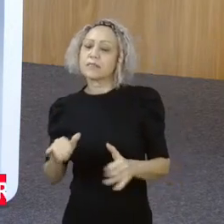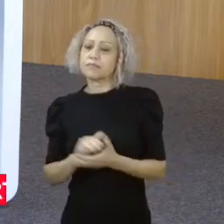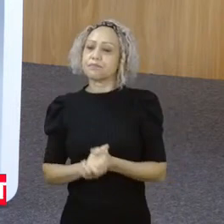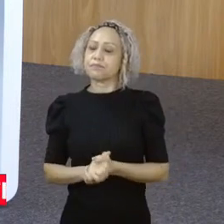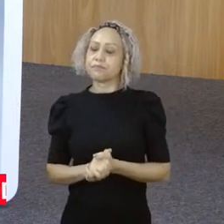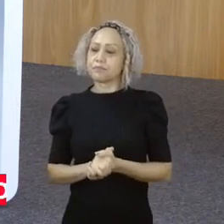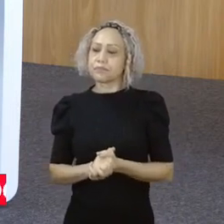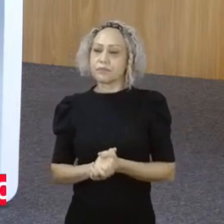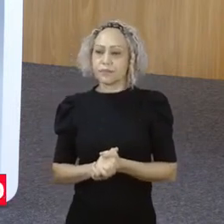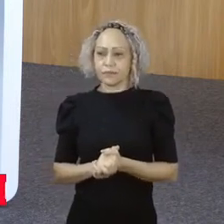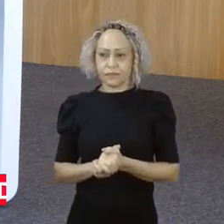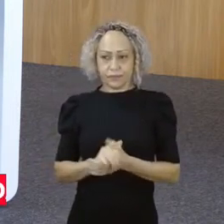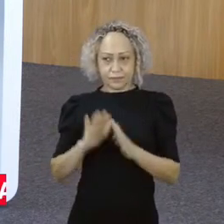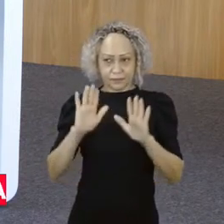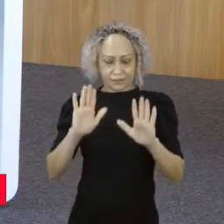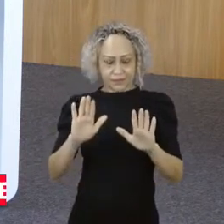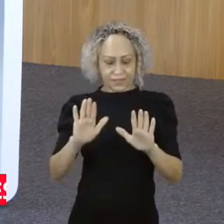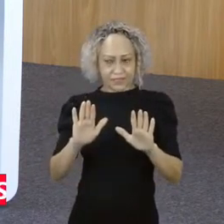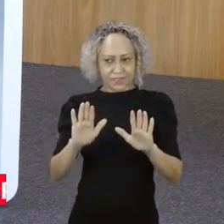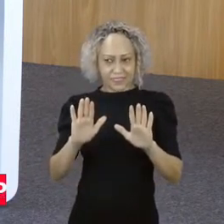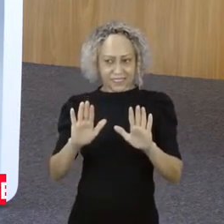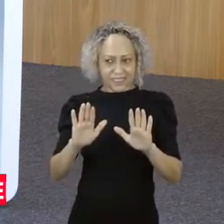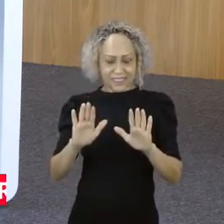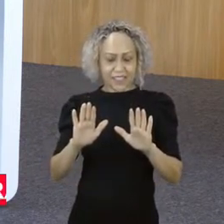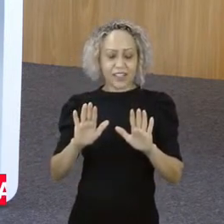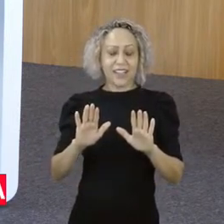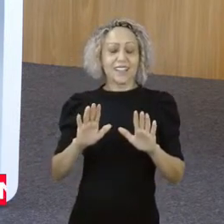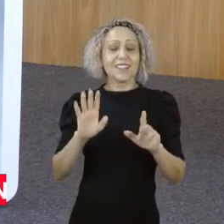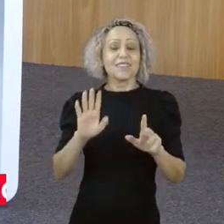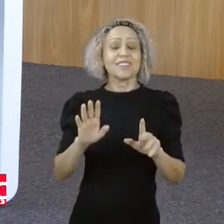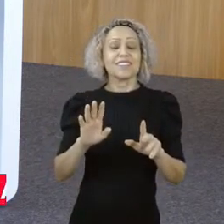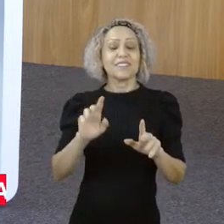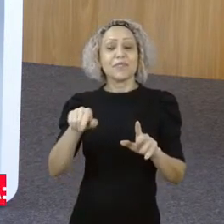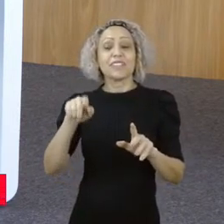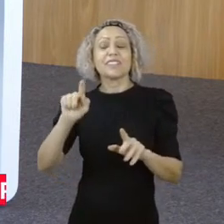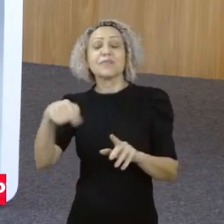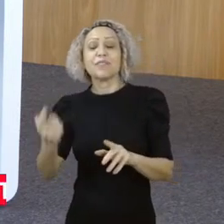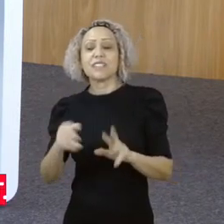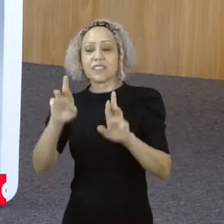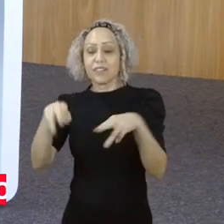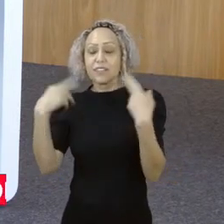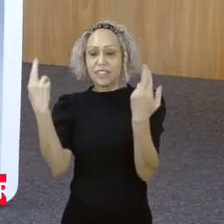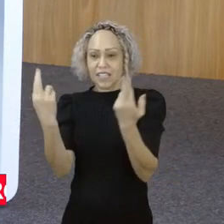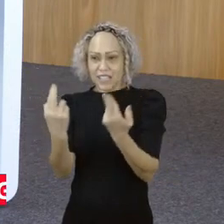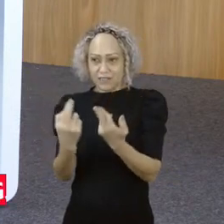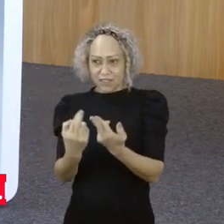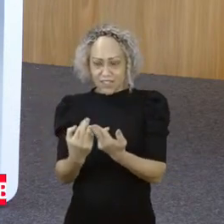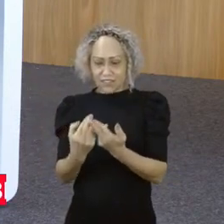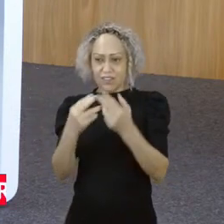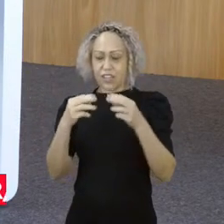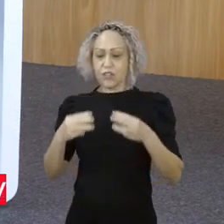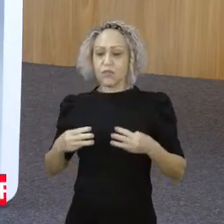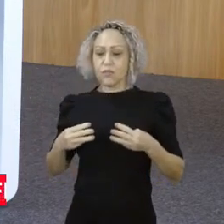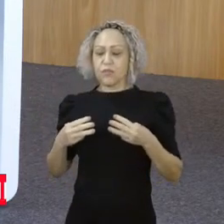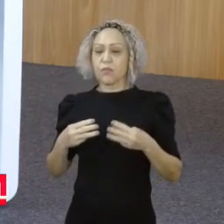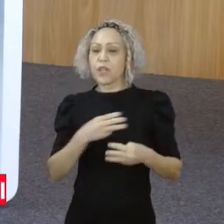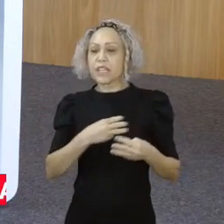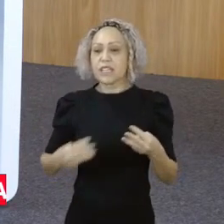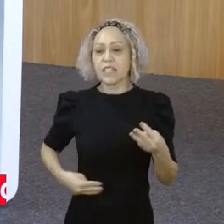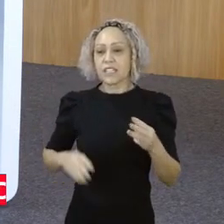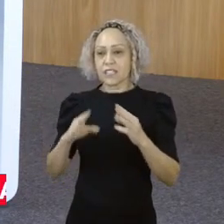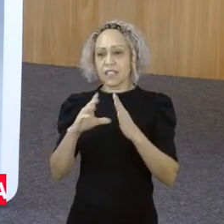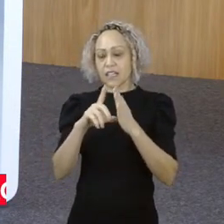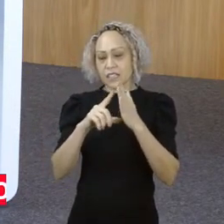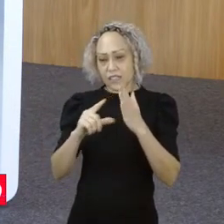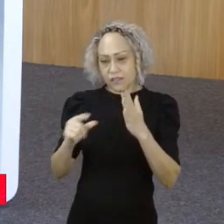encontro... Essa é a primeira. Depois ele se reúne com os ministros da Casa Civil, Rui Costa, da Gestão, Inovação